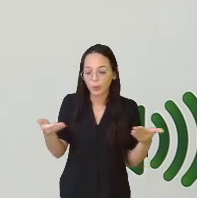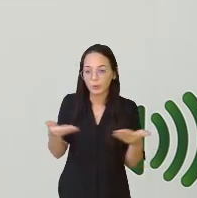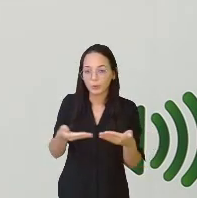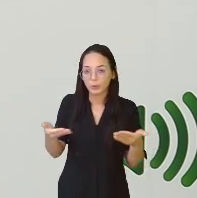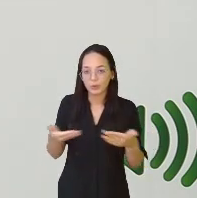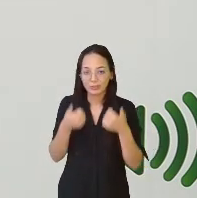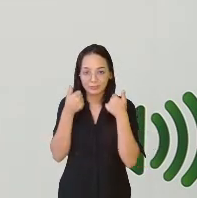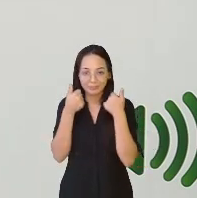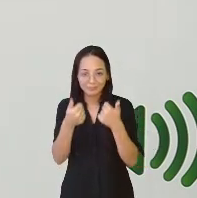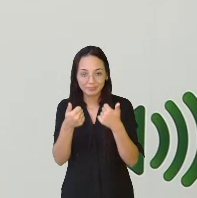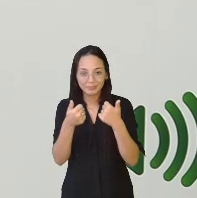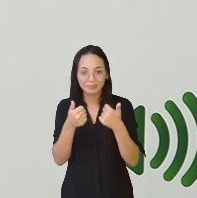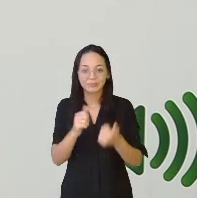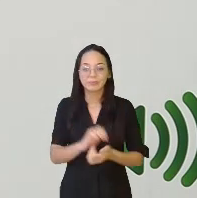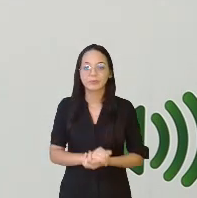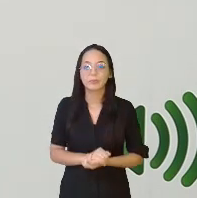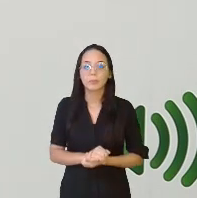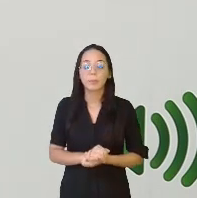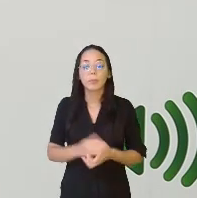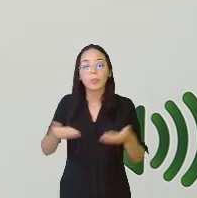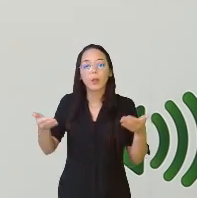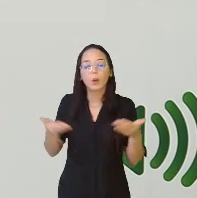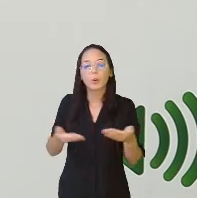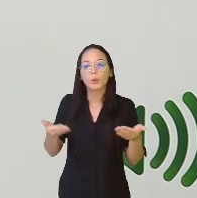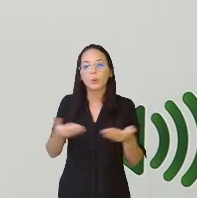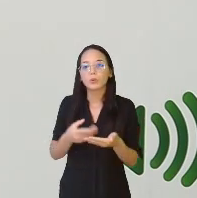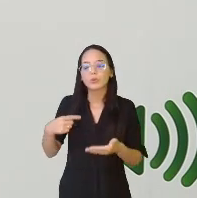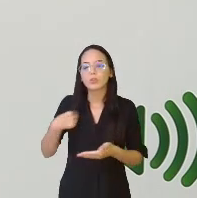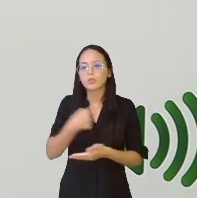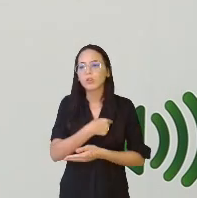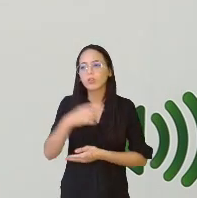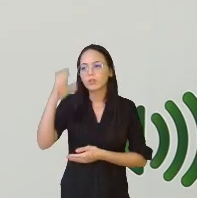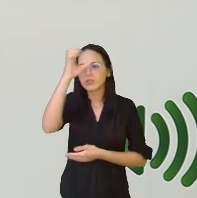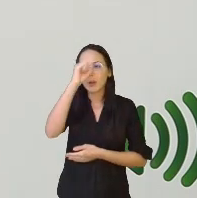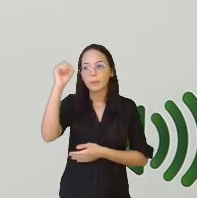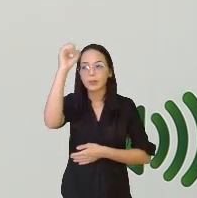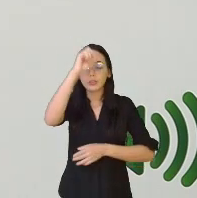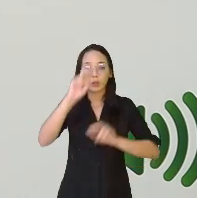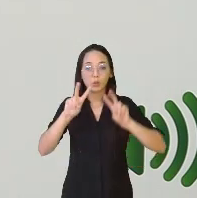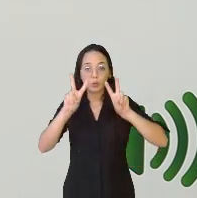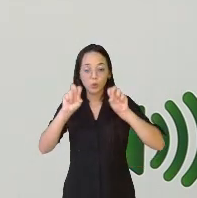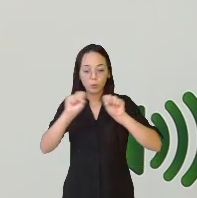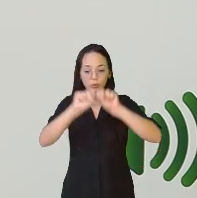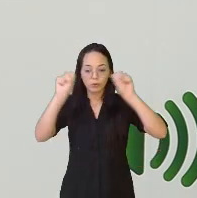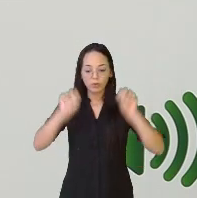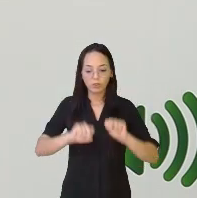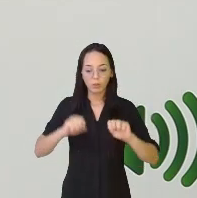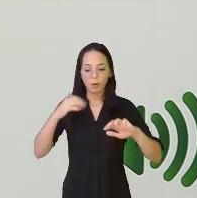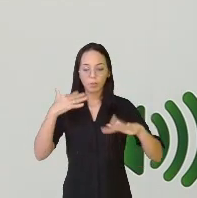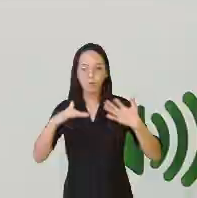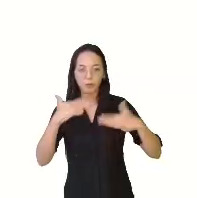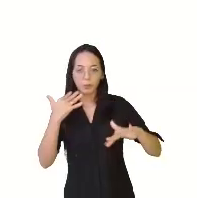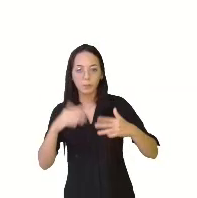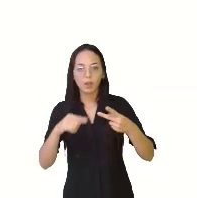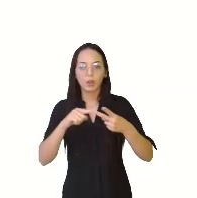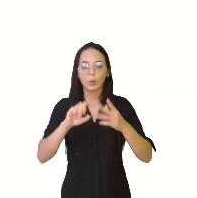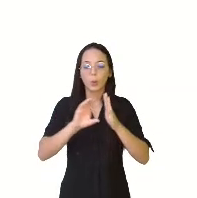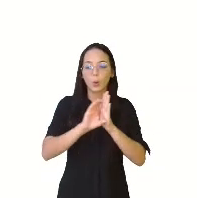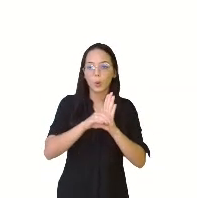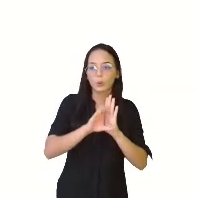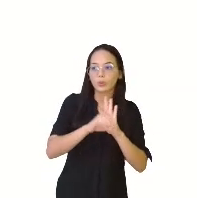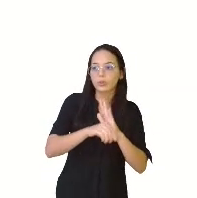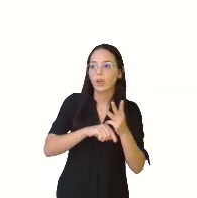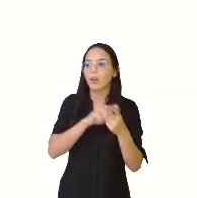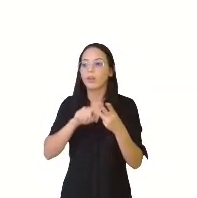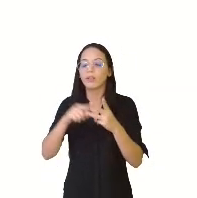hoje. Hoje na nossa aula, nós vamos aprender um pouco sobre o sistema locomotor, os seus conceitos,